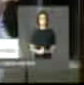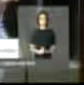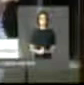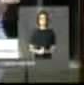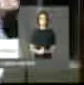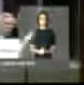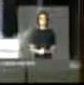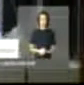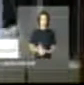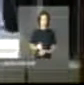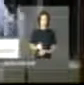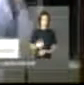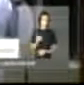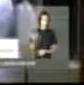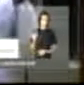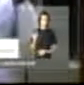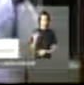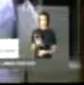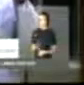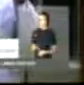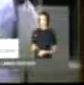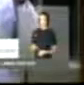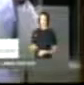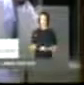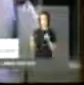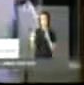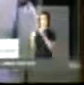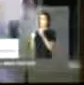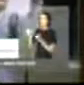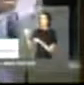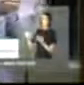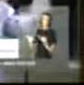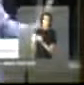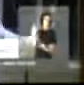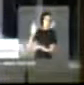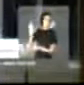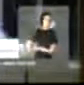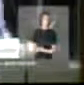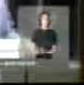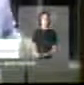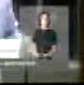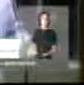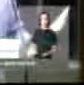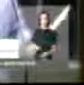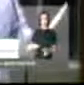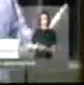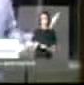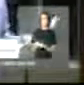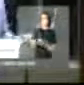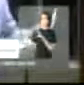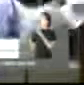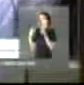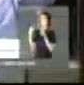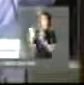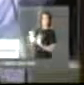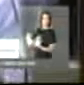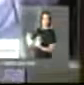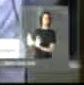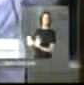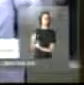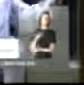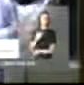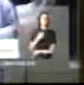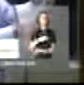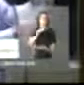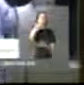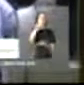de baixaria que eu acabo de assistir aqui, e de ofensas pessoais. Eu só queria ler o que a imprensa toda